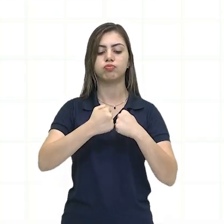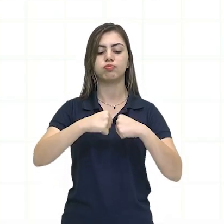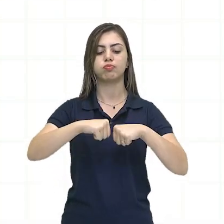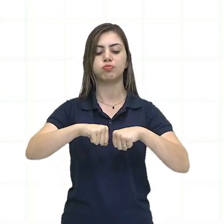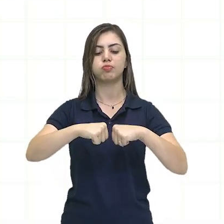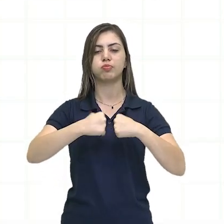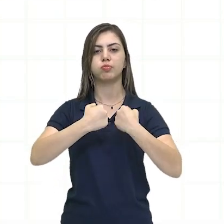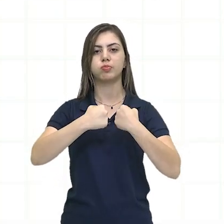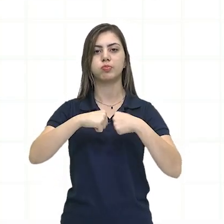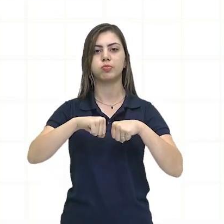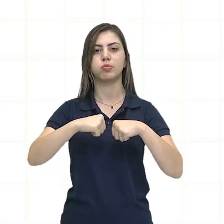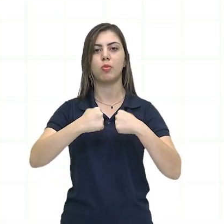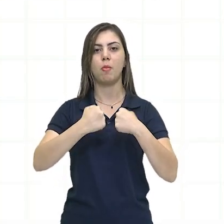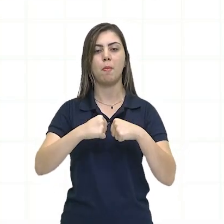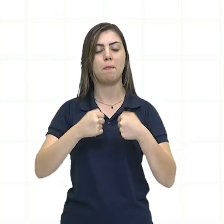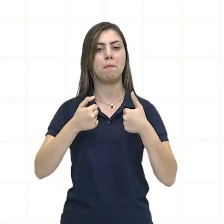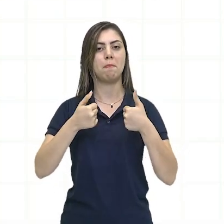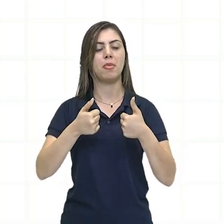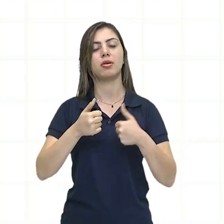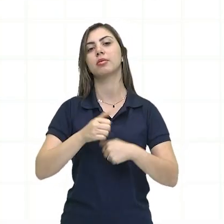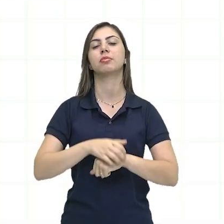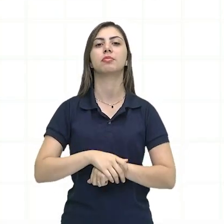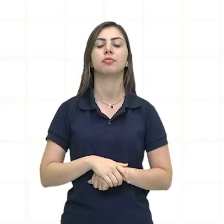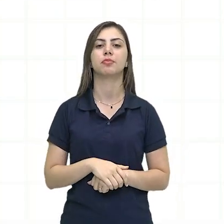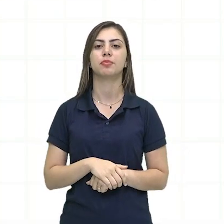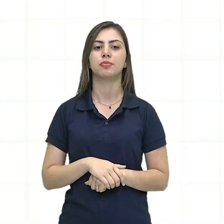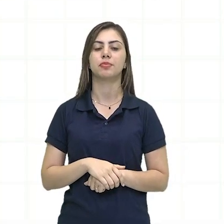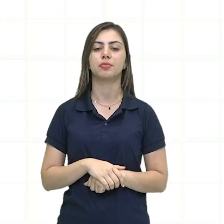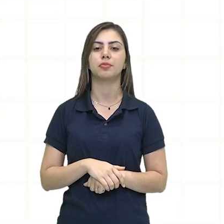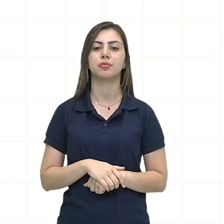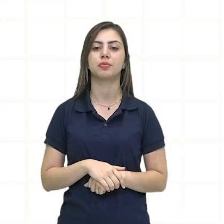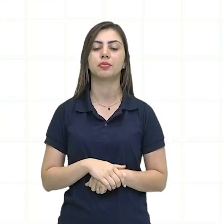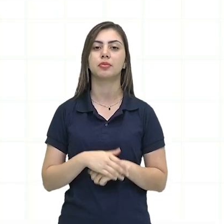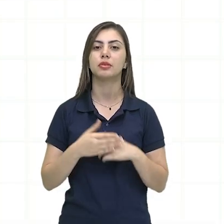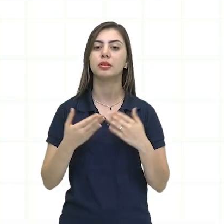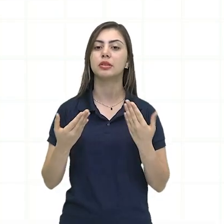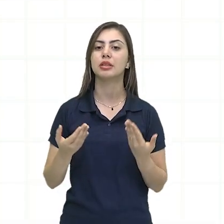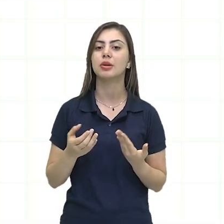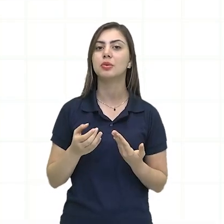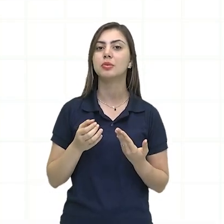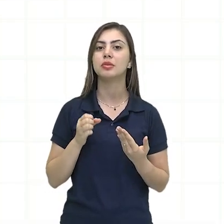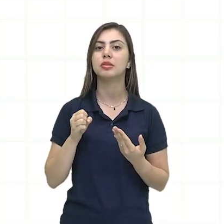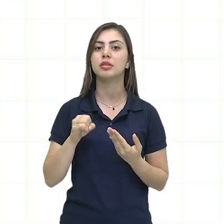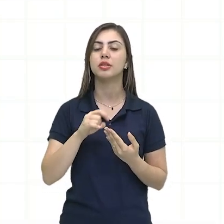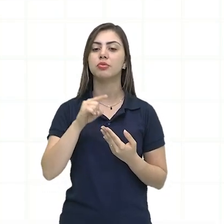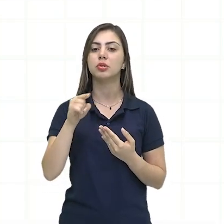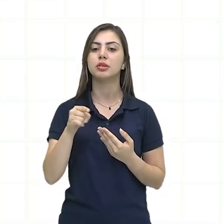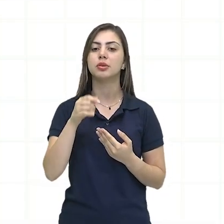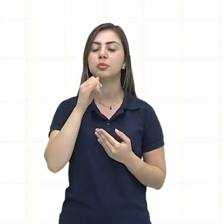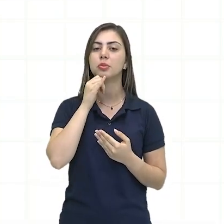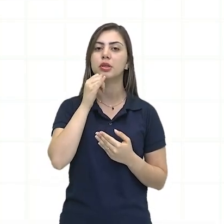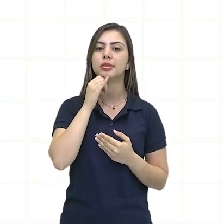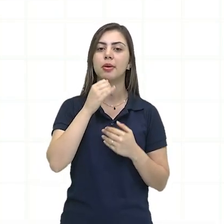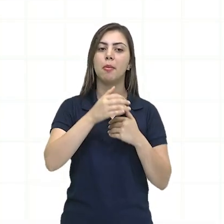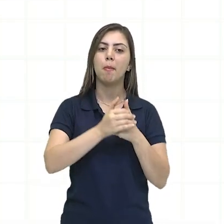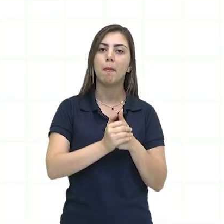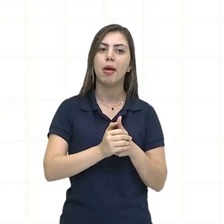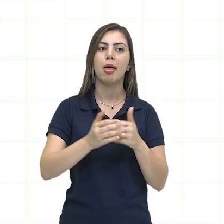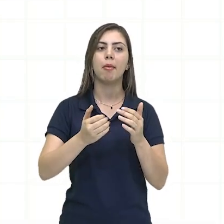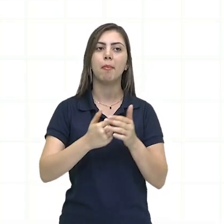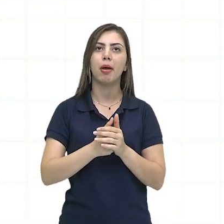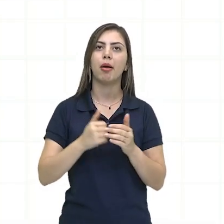suas articulações, certo? E aí, quando você faz muito repetidamente, você vai o